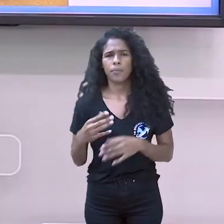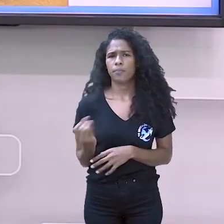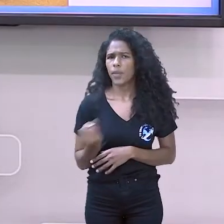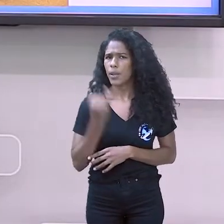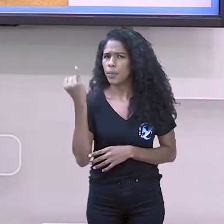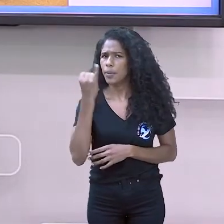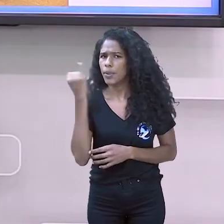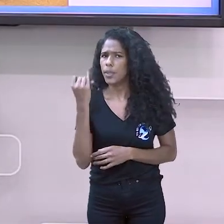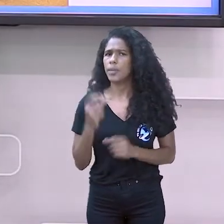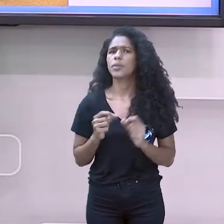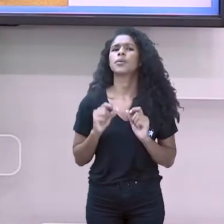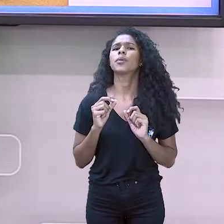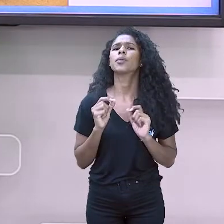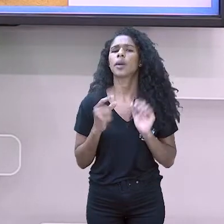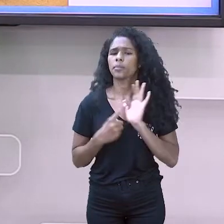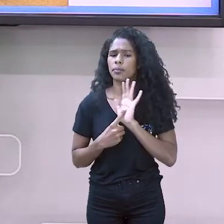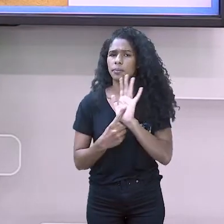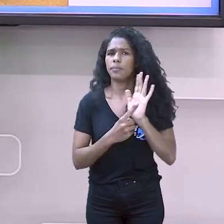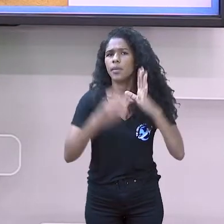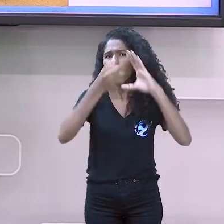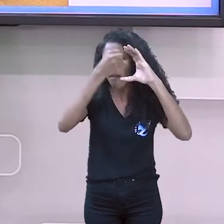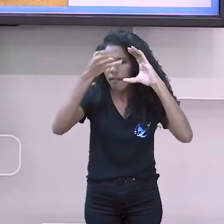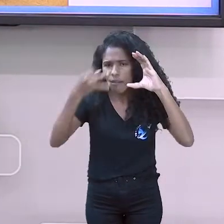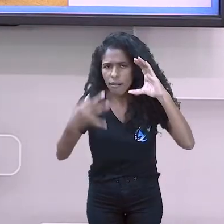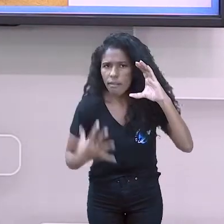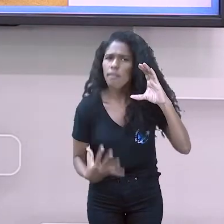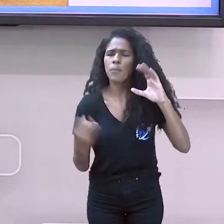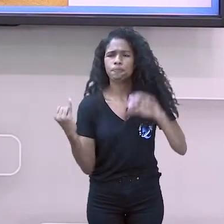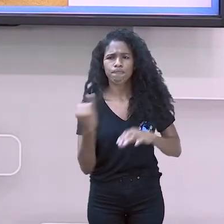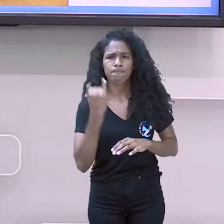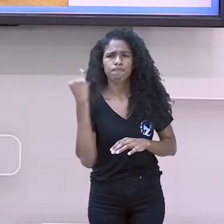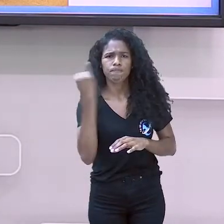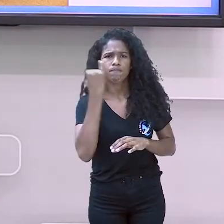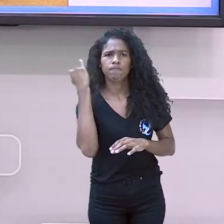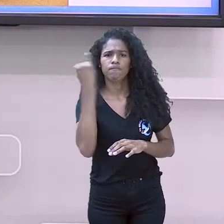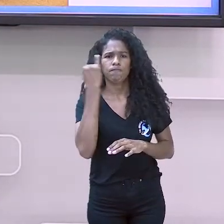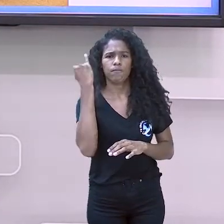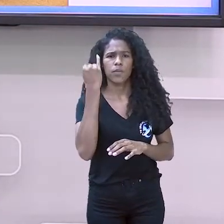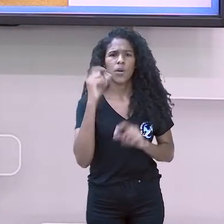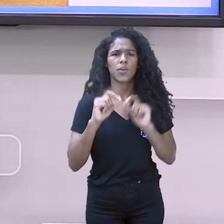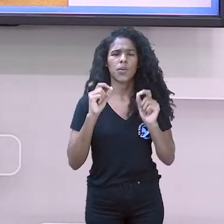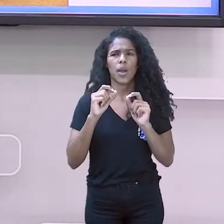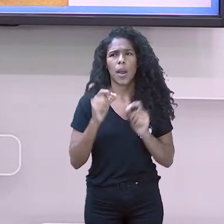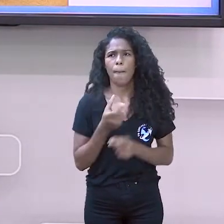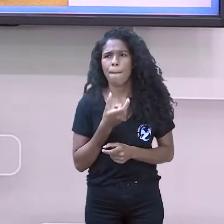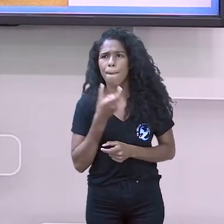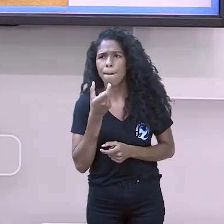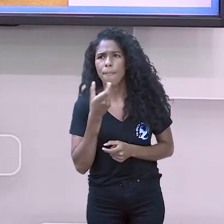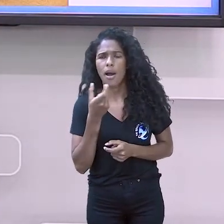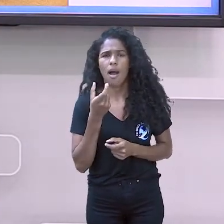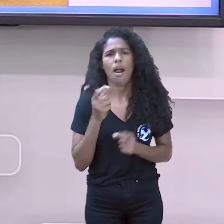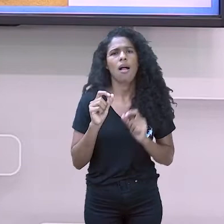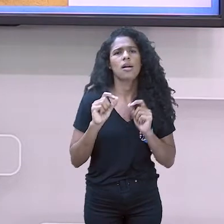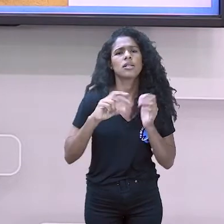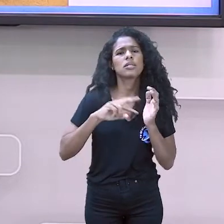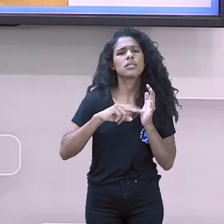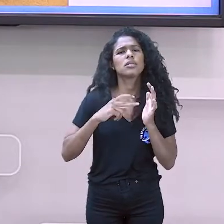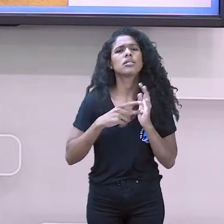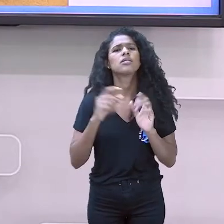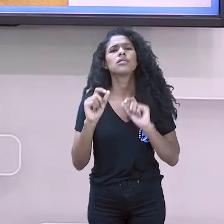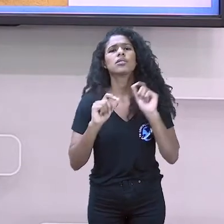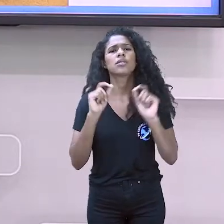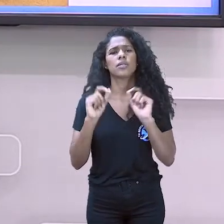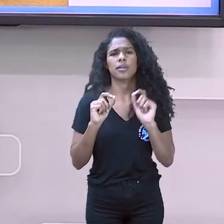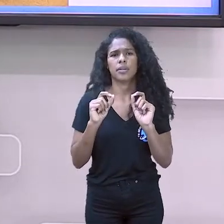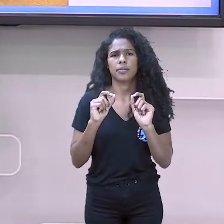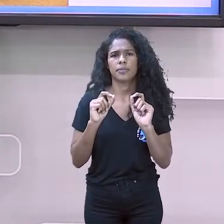importante, que é a verossimilhança. Um palavrão, não é mesmo? E o que quer dizer isso?